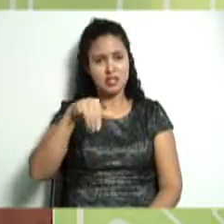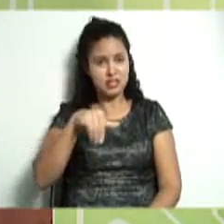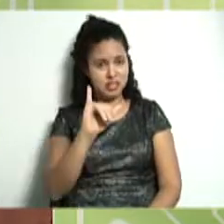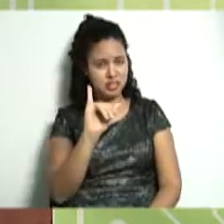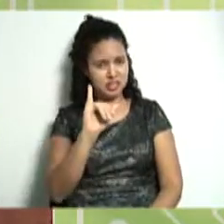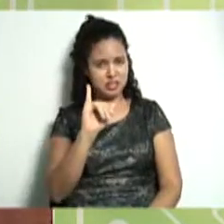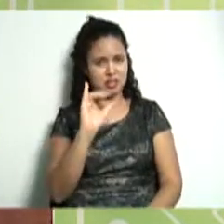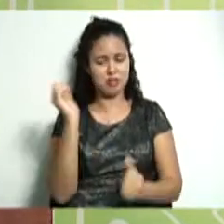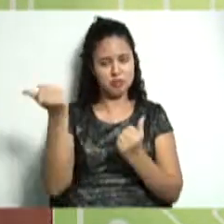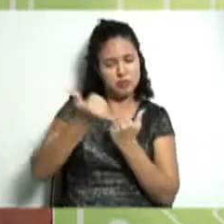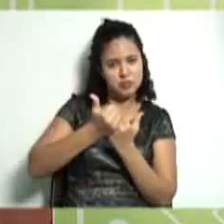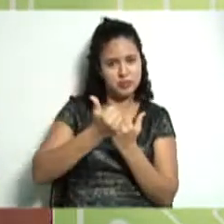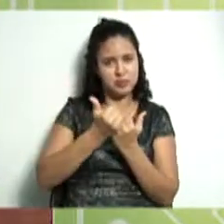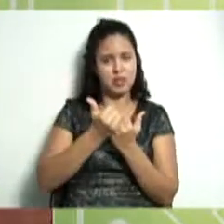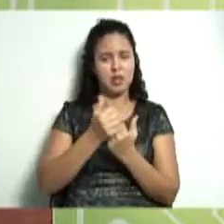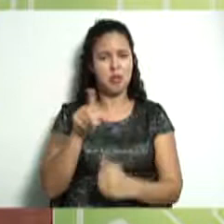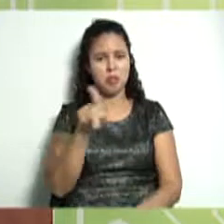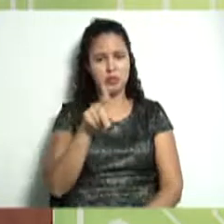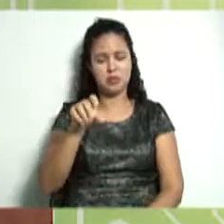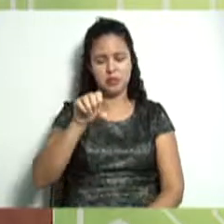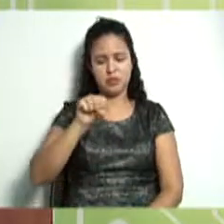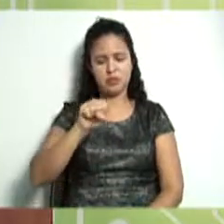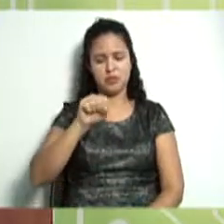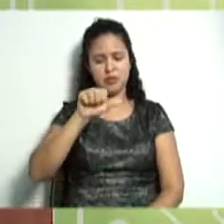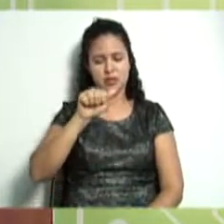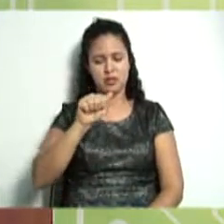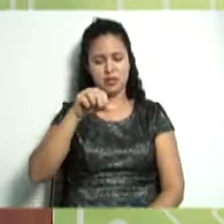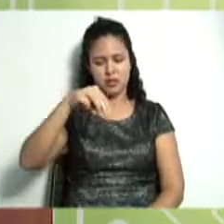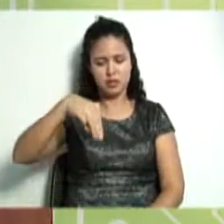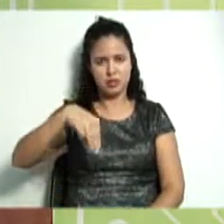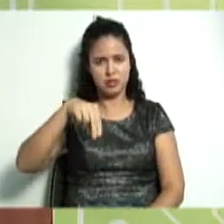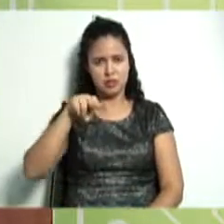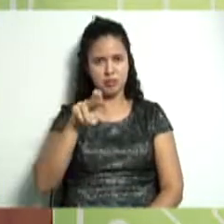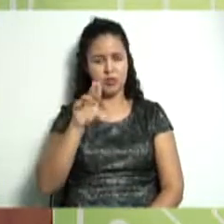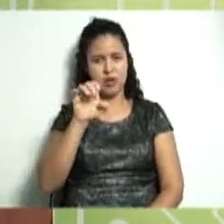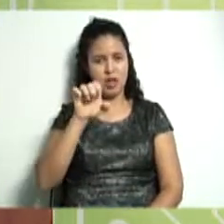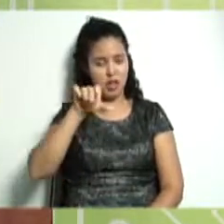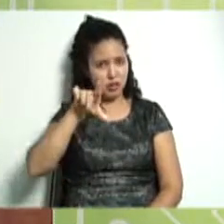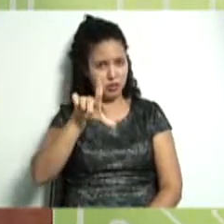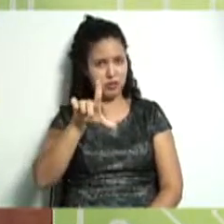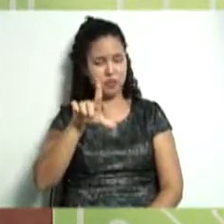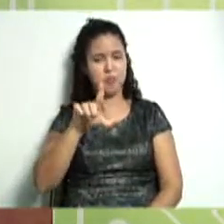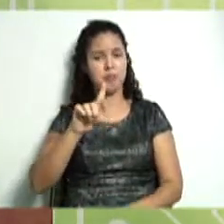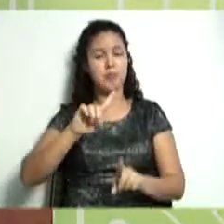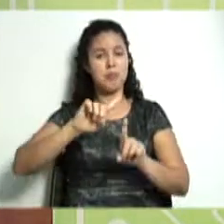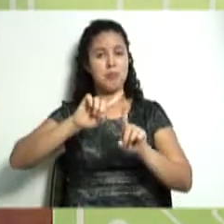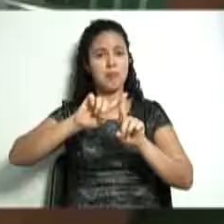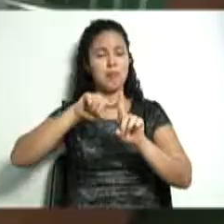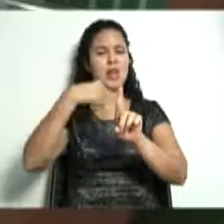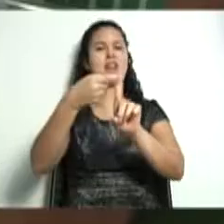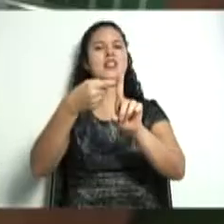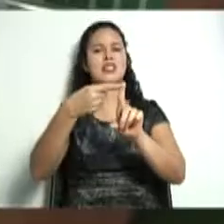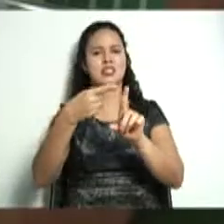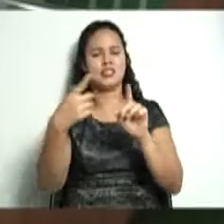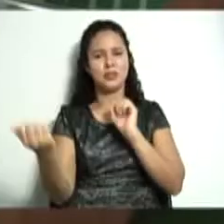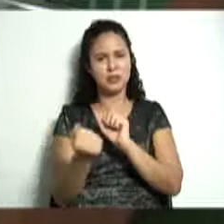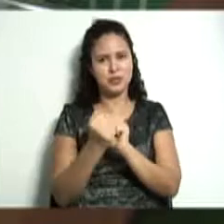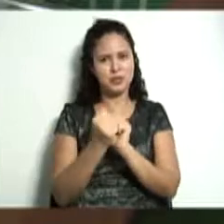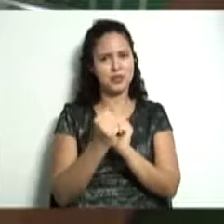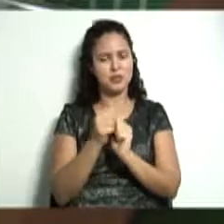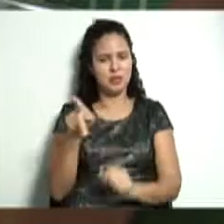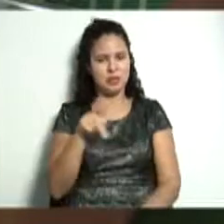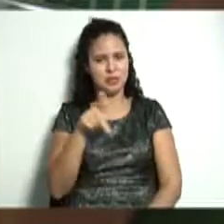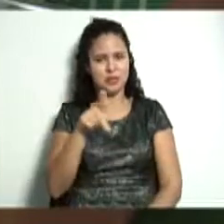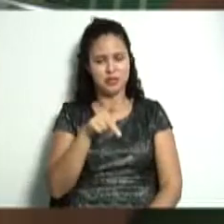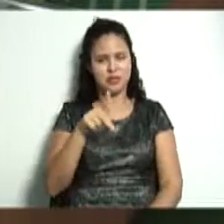Gente, o professor Samuel não pôde estar aqui nessa aula hoje, ele está viajando, mas conosco está a professora Maraí. Apresento a